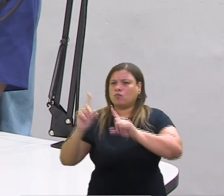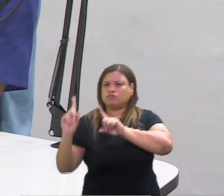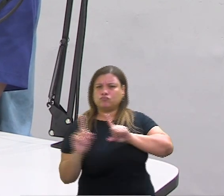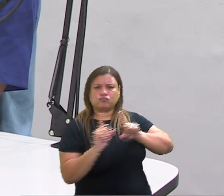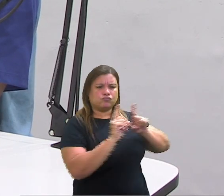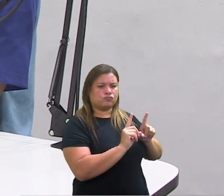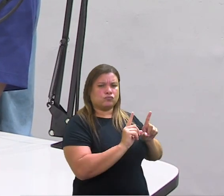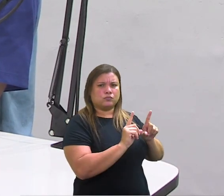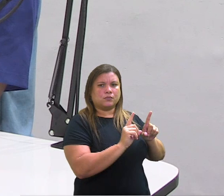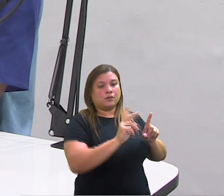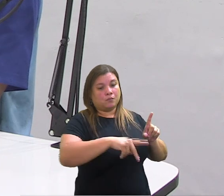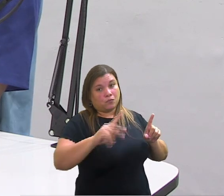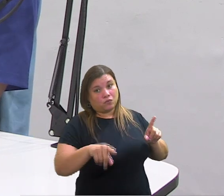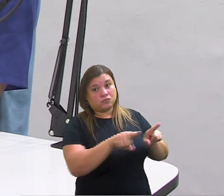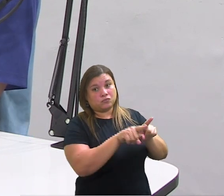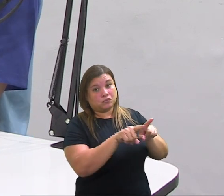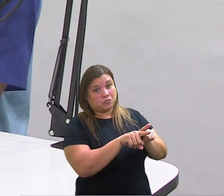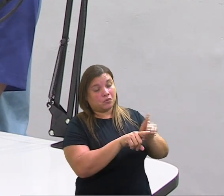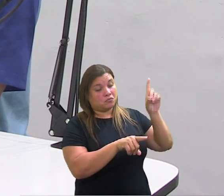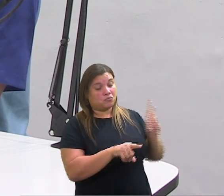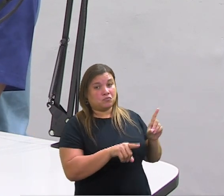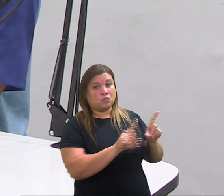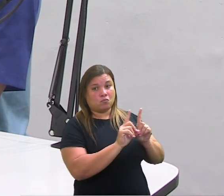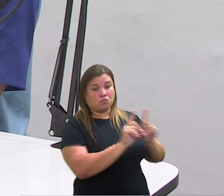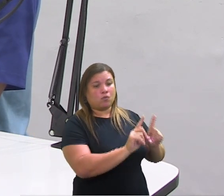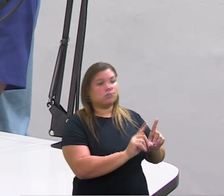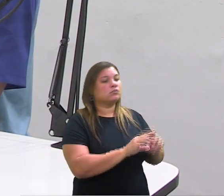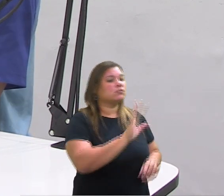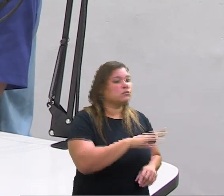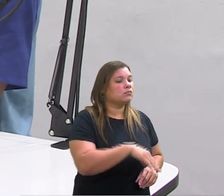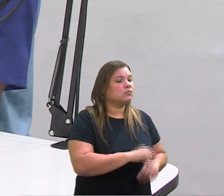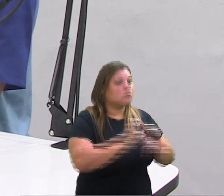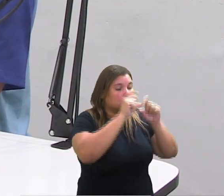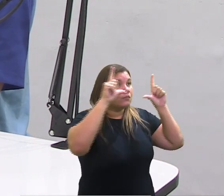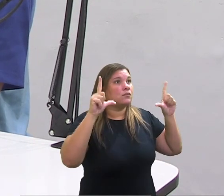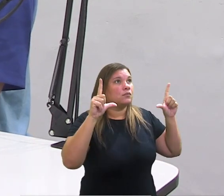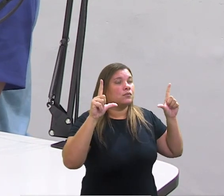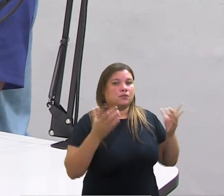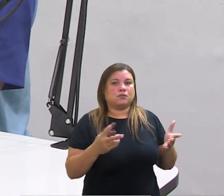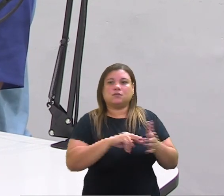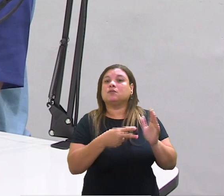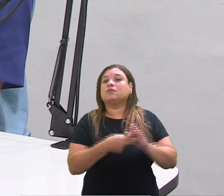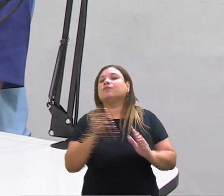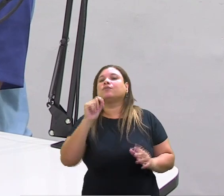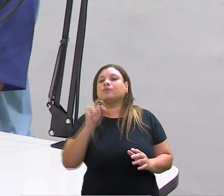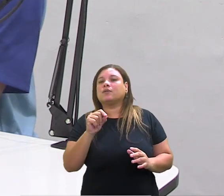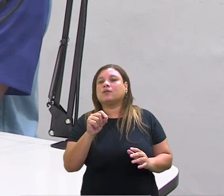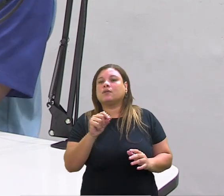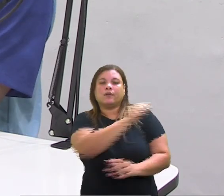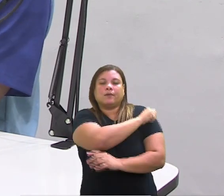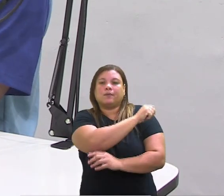para deitar a cabeça numa carteira e dormir. E esse tipo de caso vem de uma